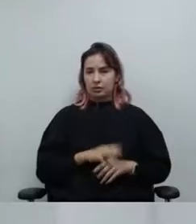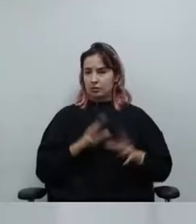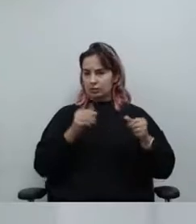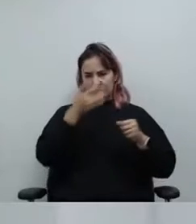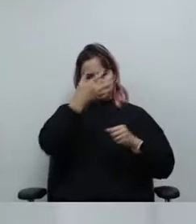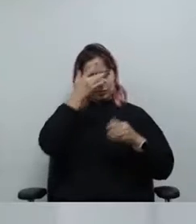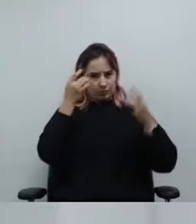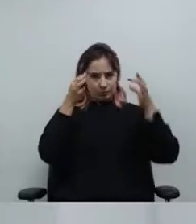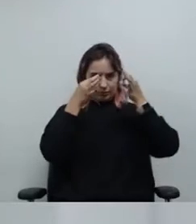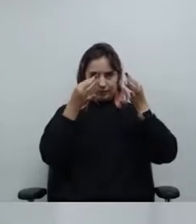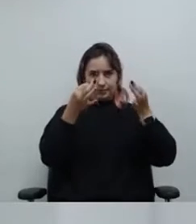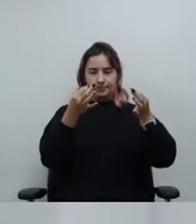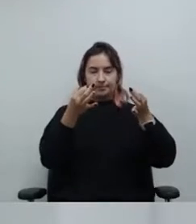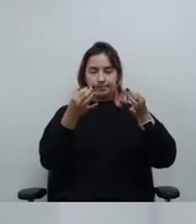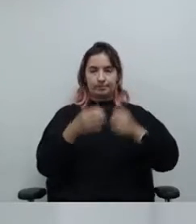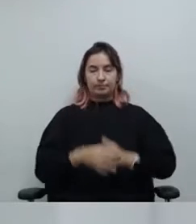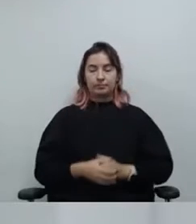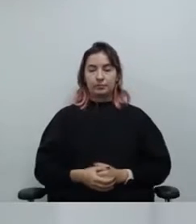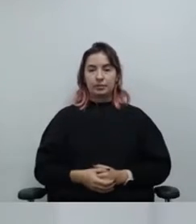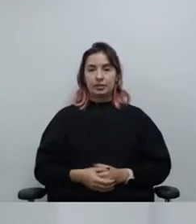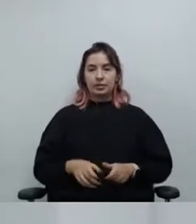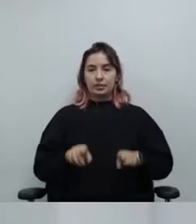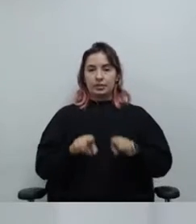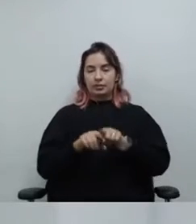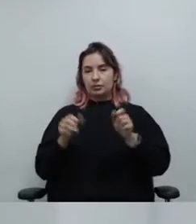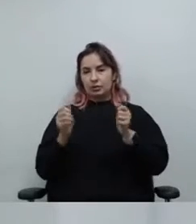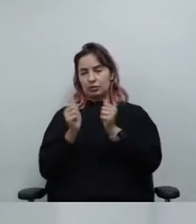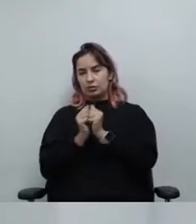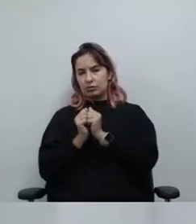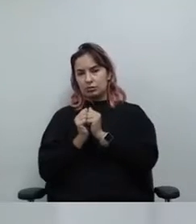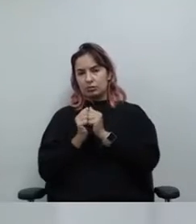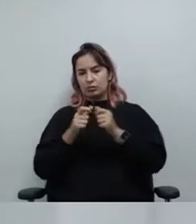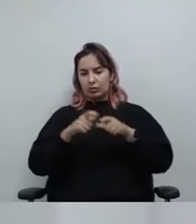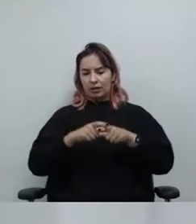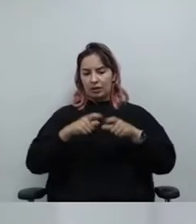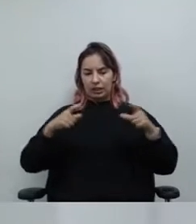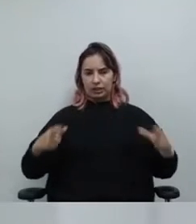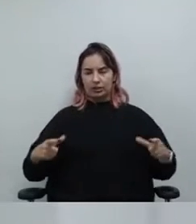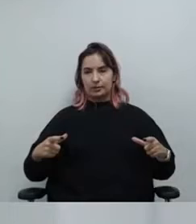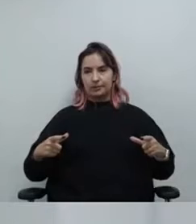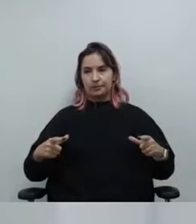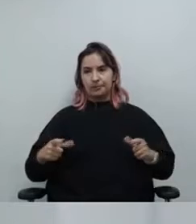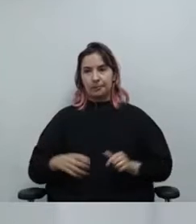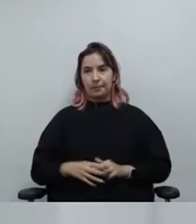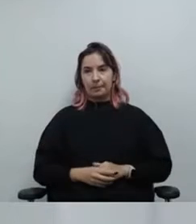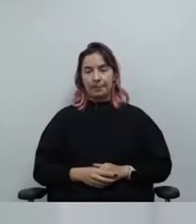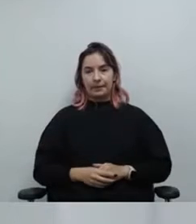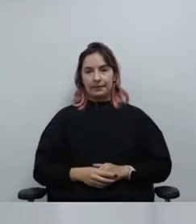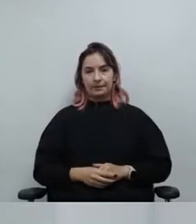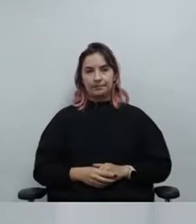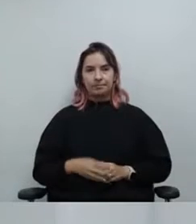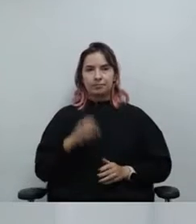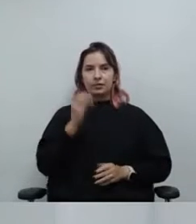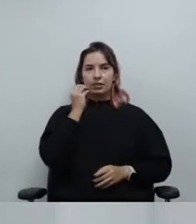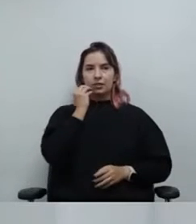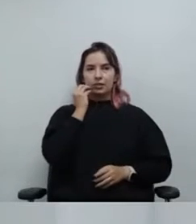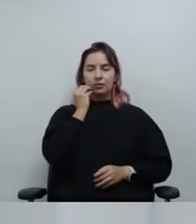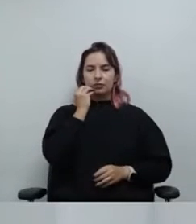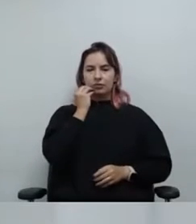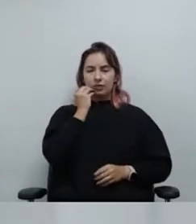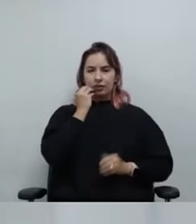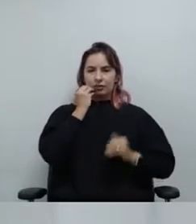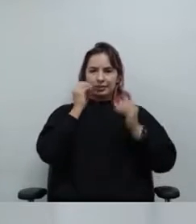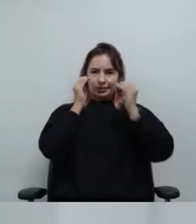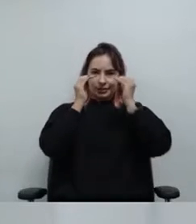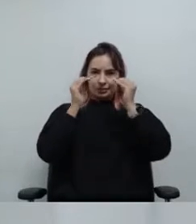mundo. E, junto a esse crescimento, a falta de